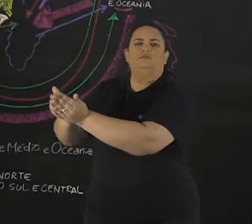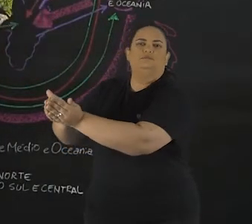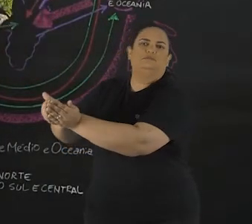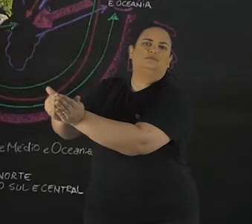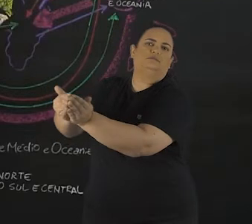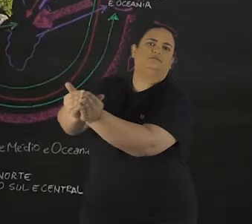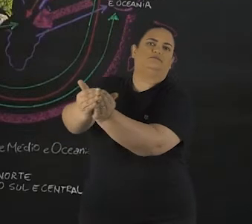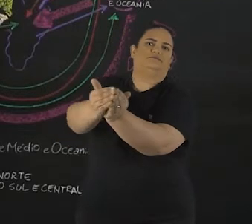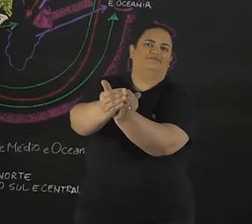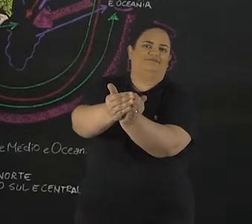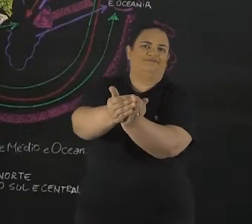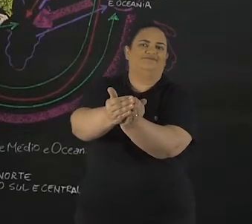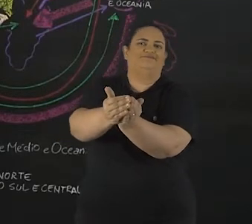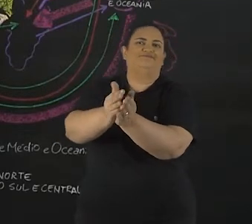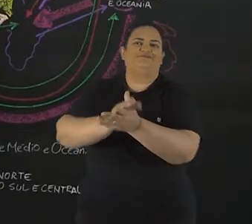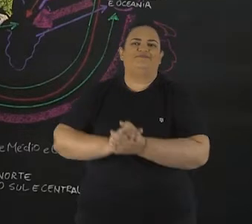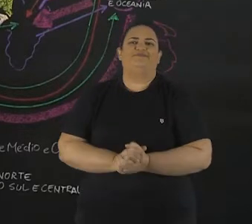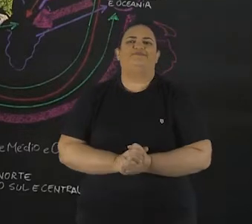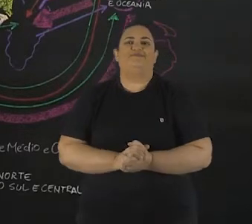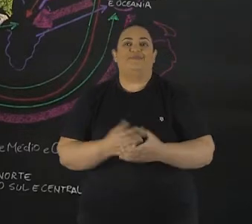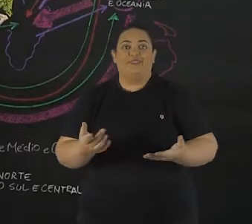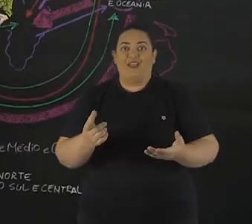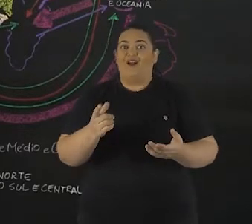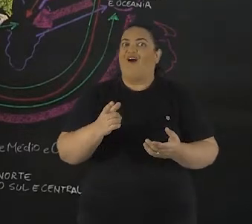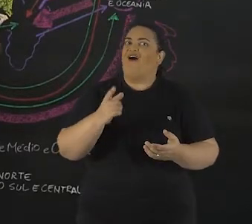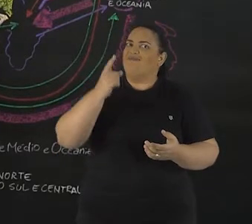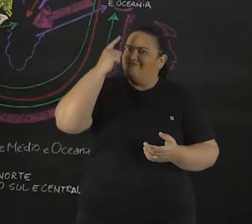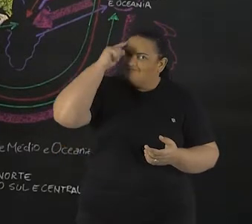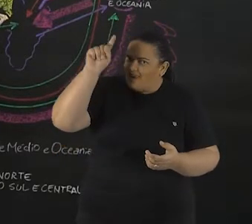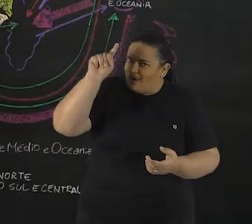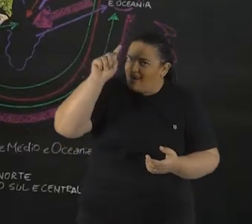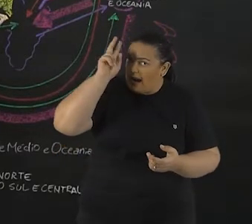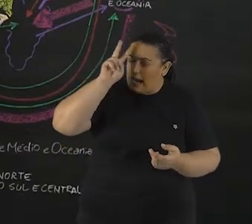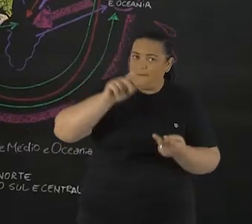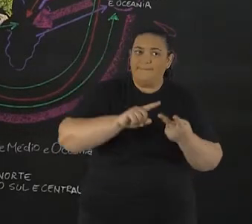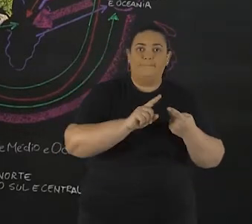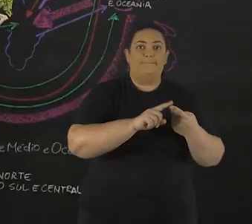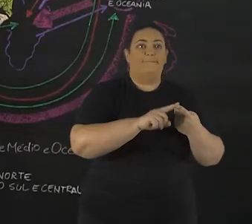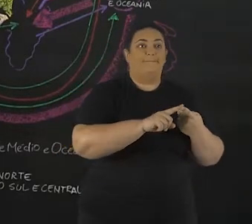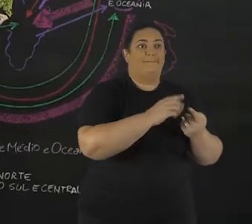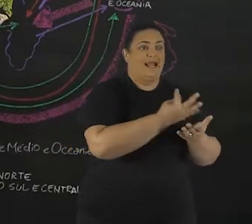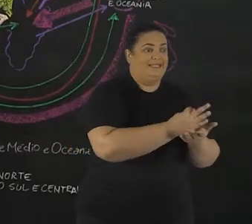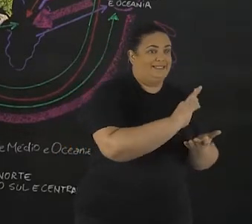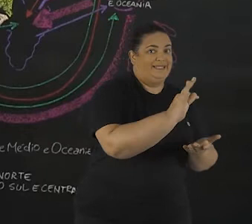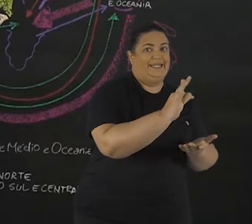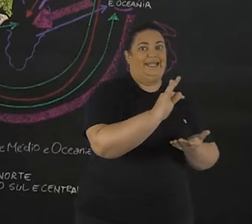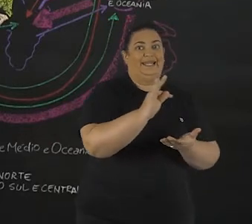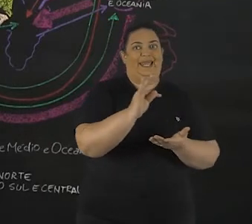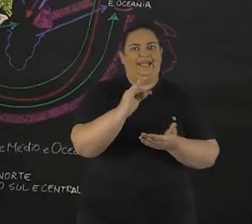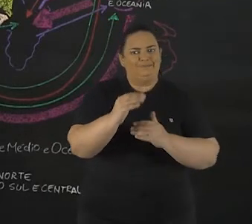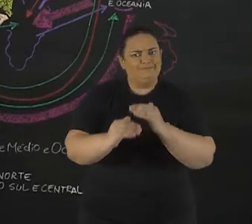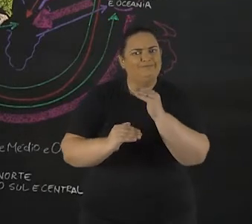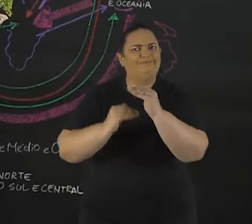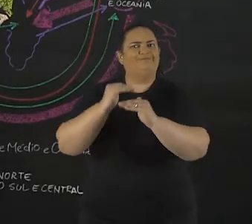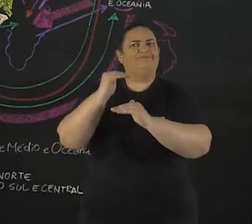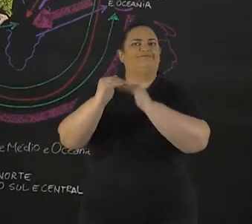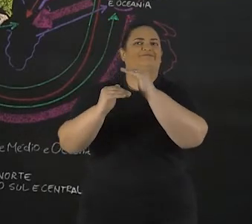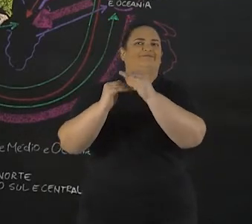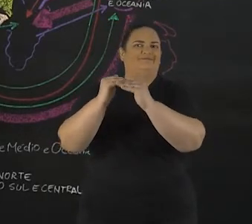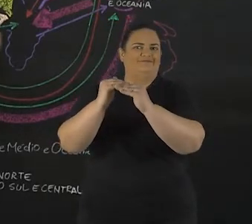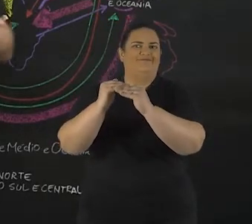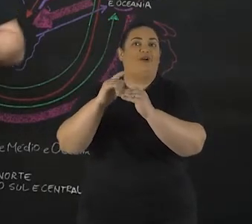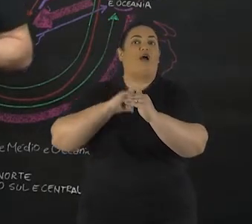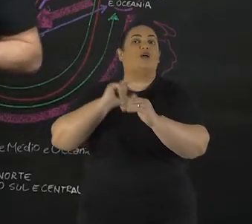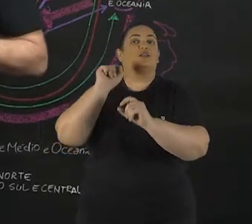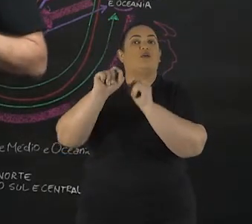Isso quer dizer então que o desenvolvimento de técnicas para a acomodação logística desse produto via marítima acaba sendo